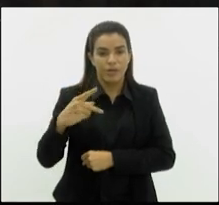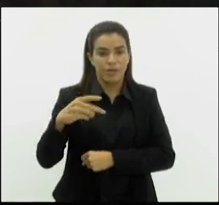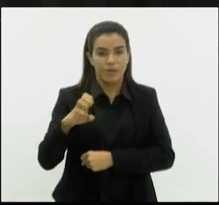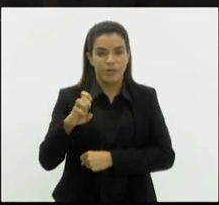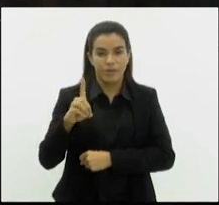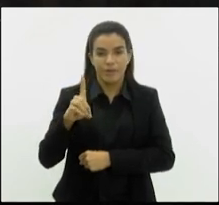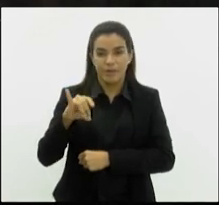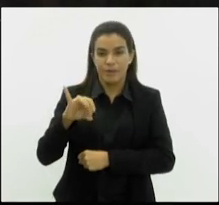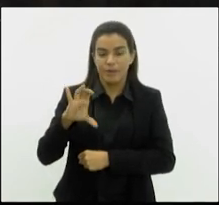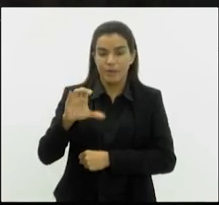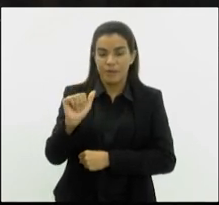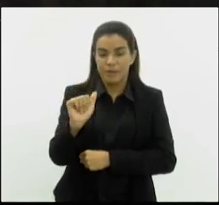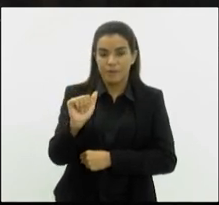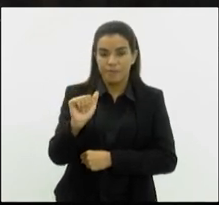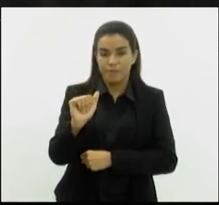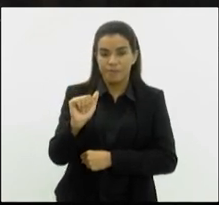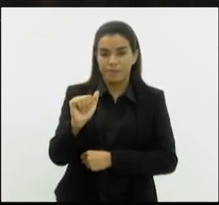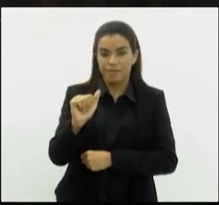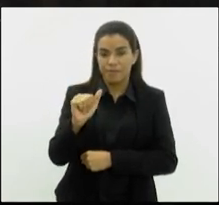Naquele trecho